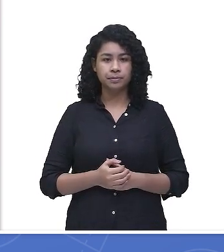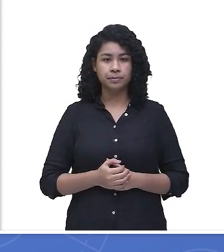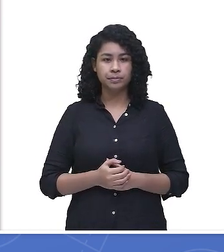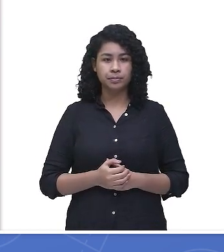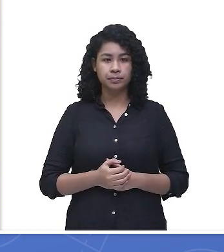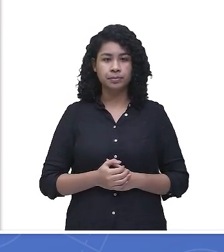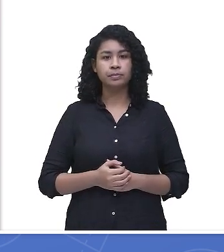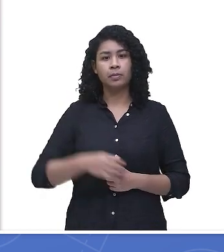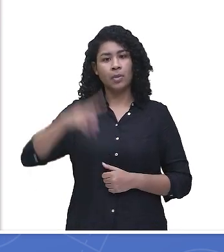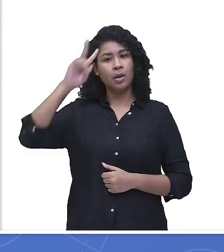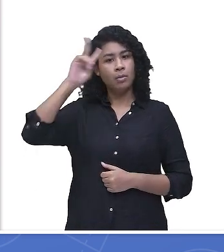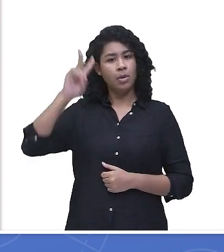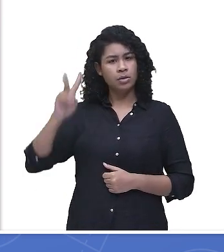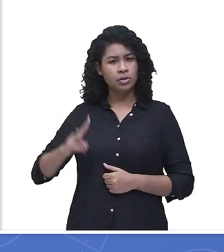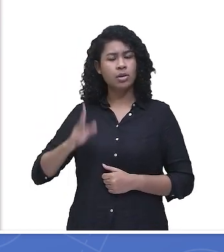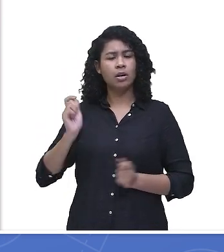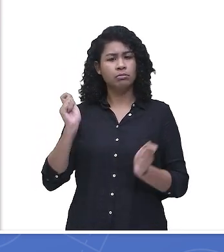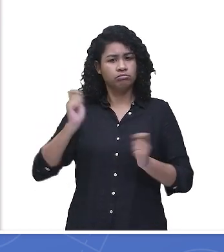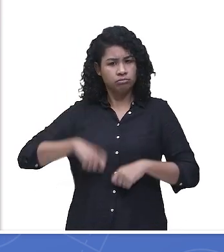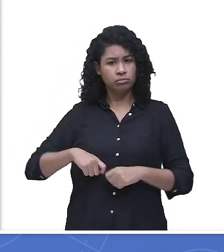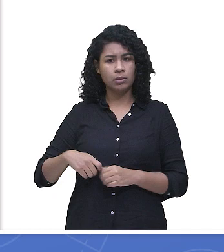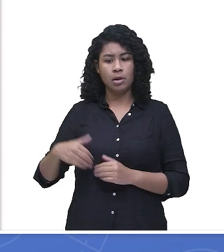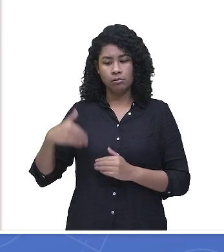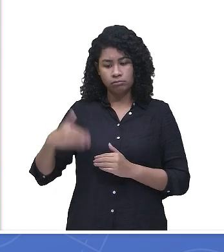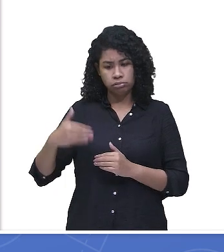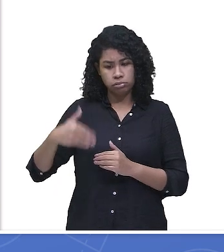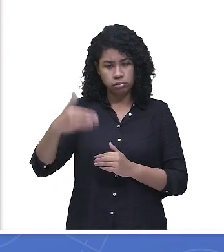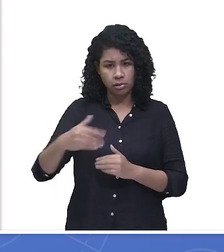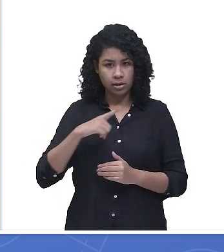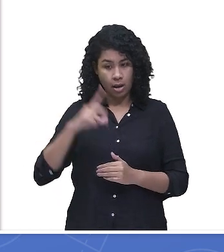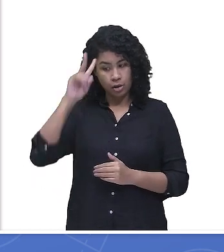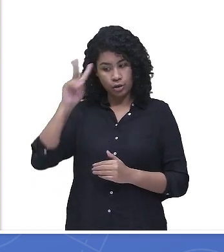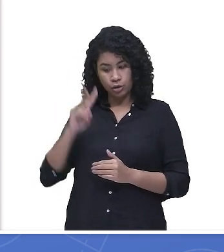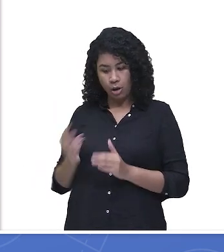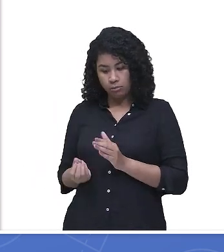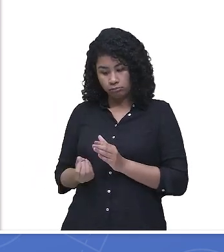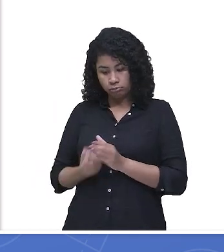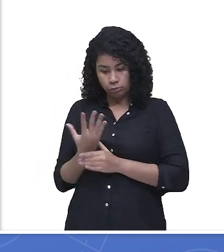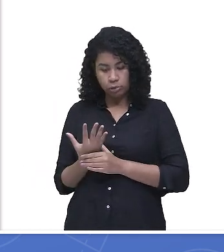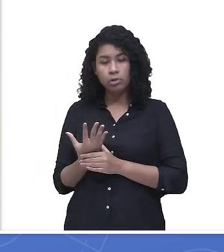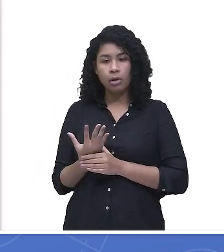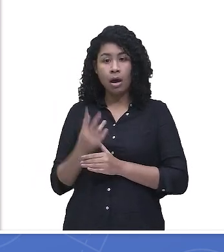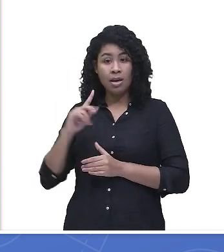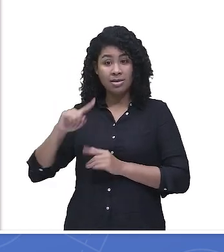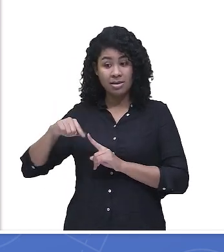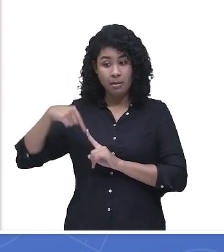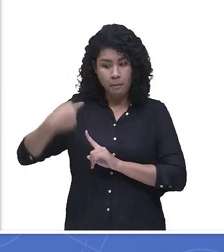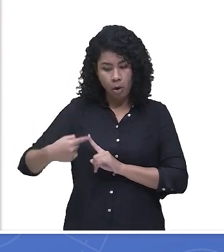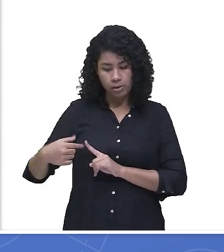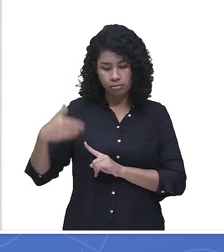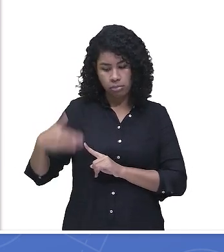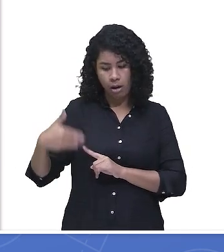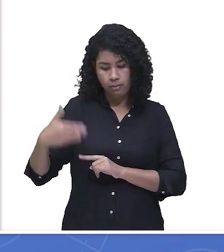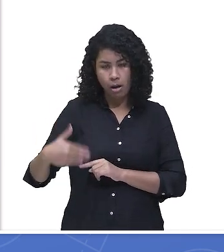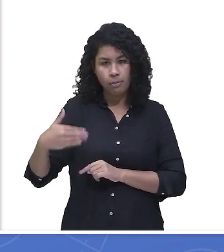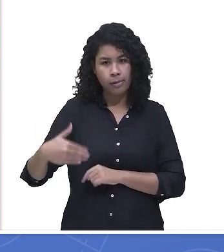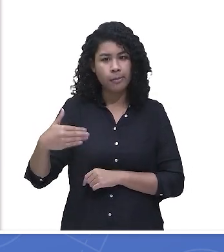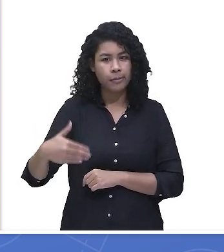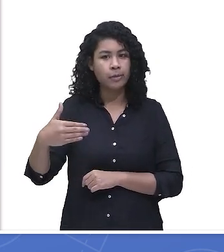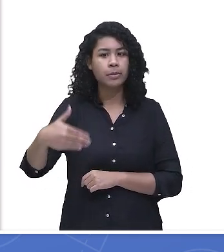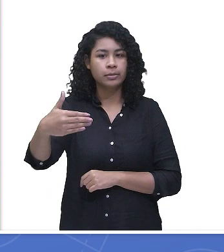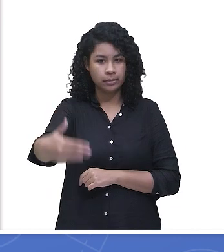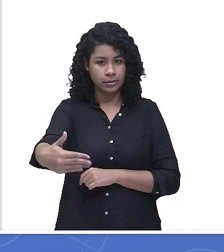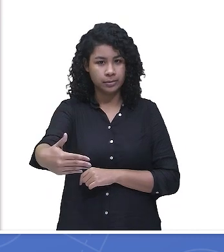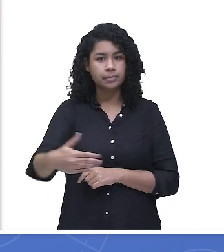uma história que vai dar origem, né, daquele acontecimento e ela vem sendo desenvolvida até o seu desfecho, em uma